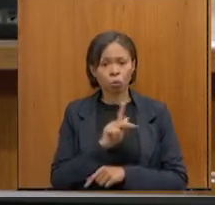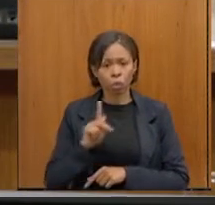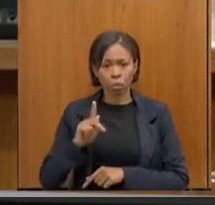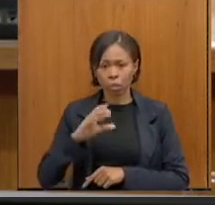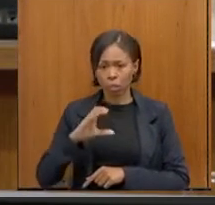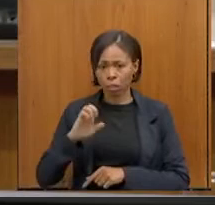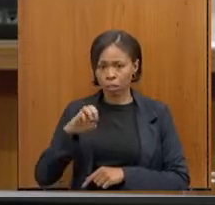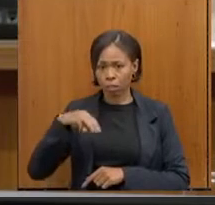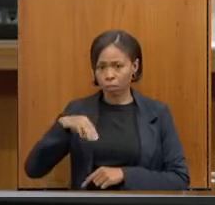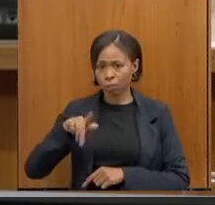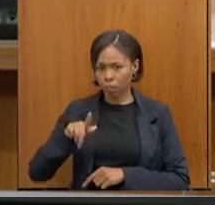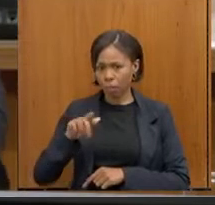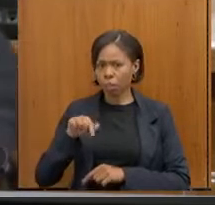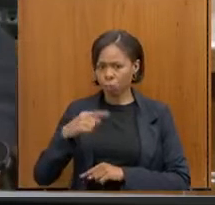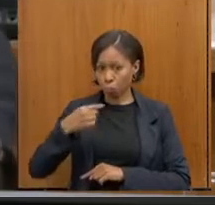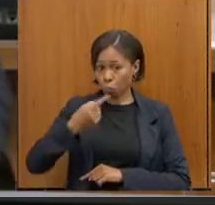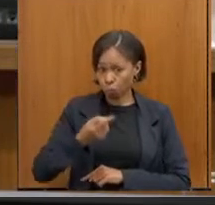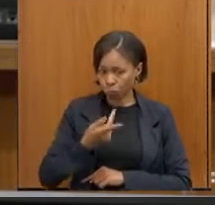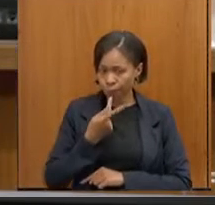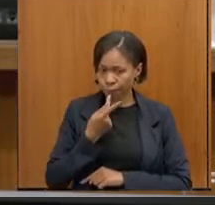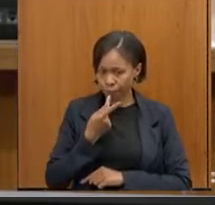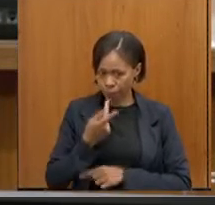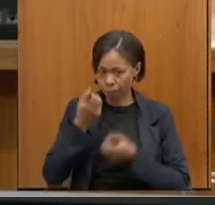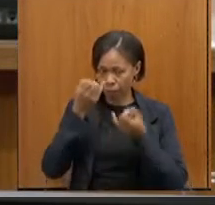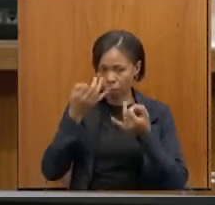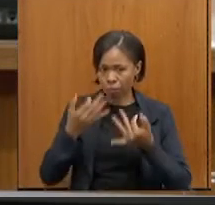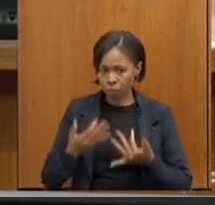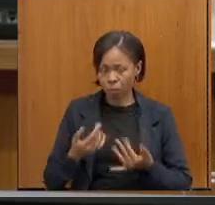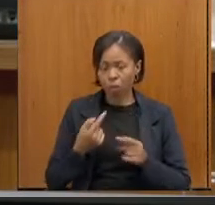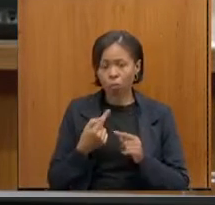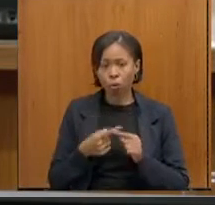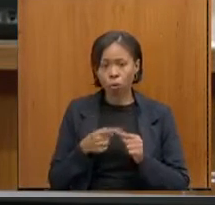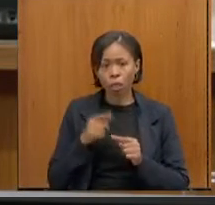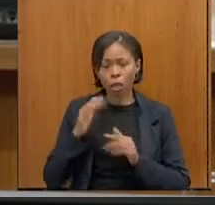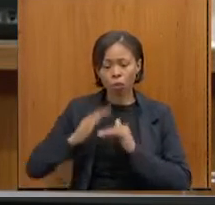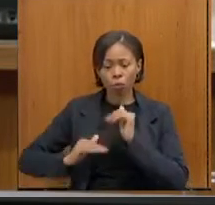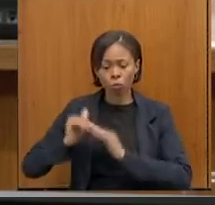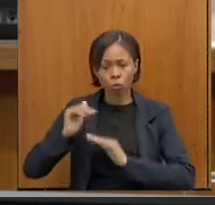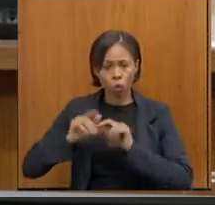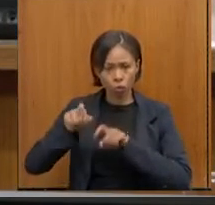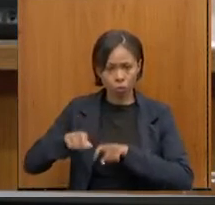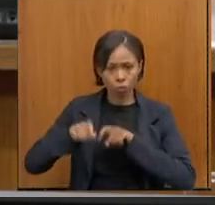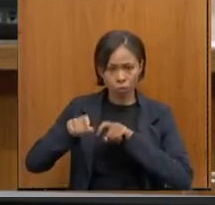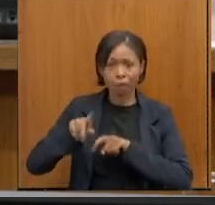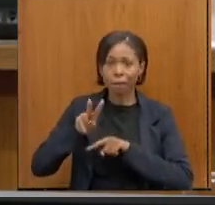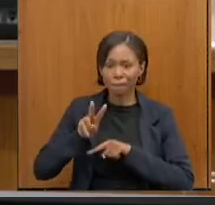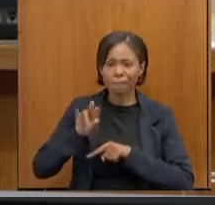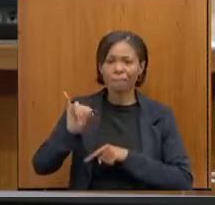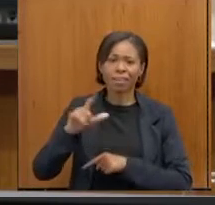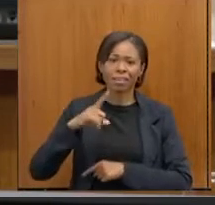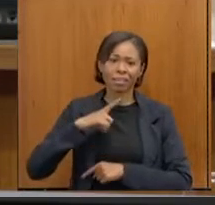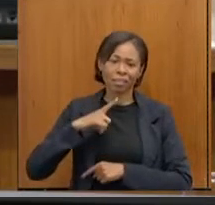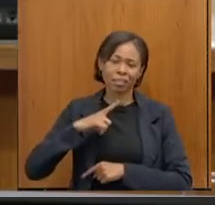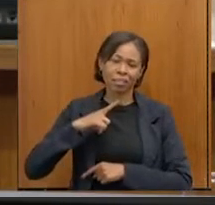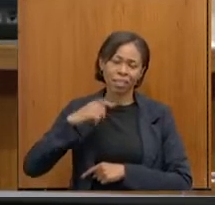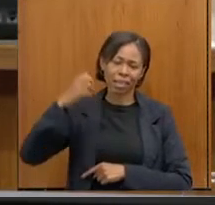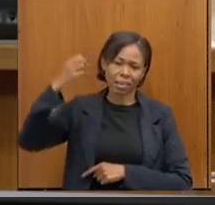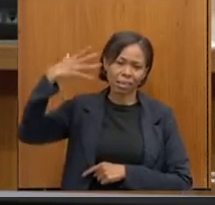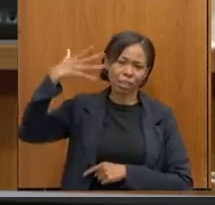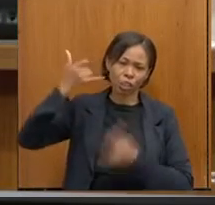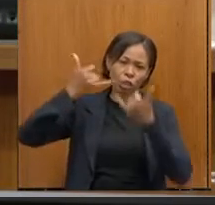falar a logo após a minha fala mas todo produtor rural em Minas Gerais terá energia de alta tensão